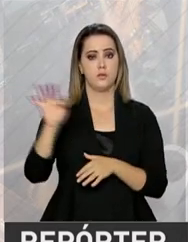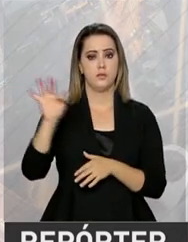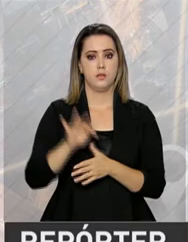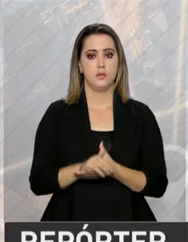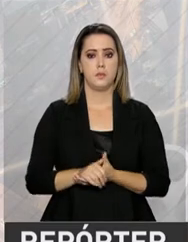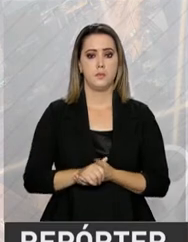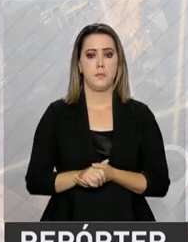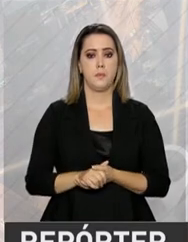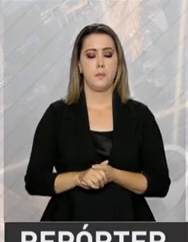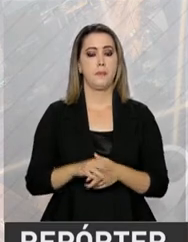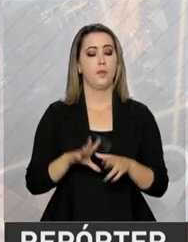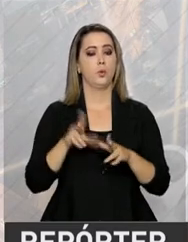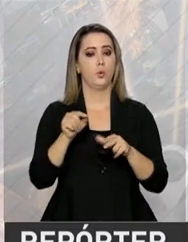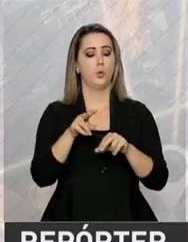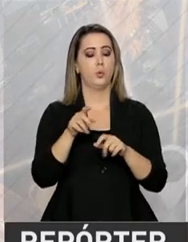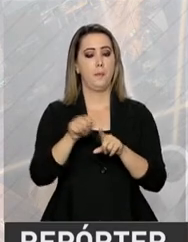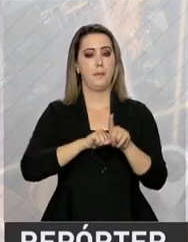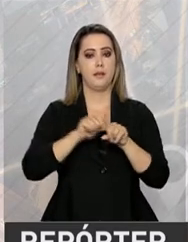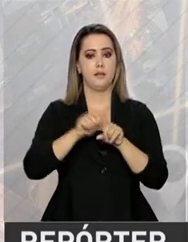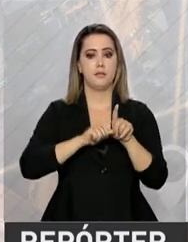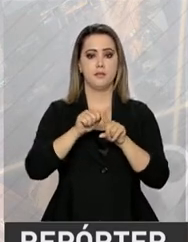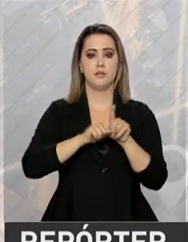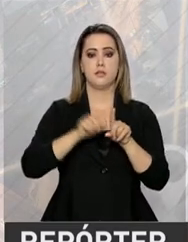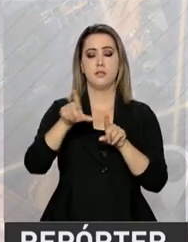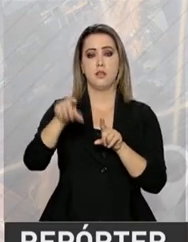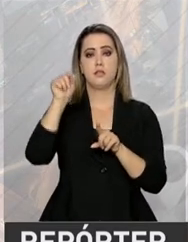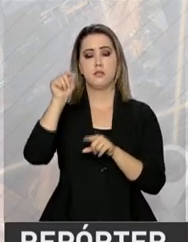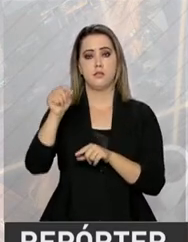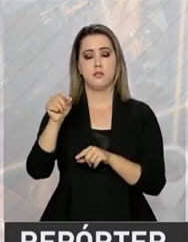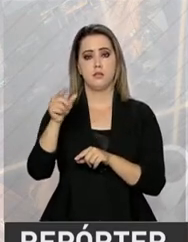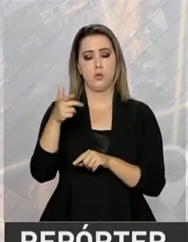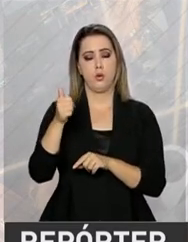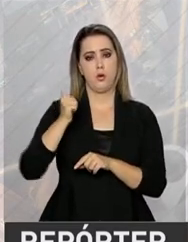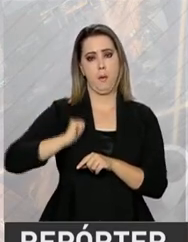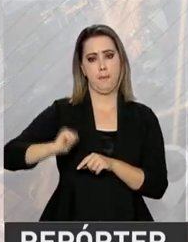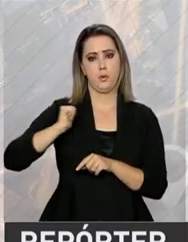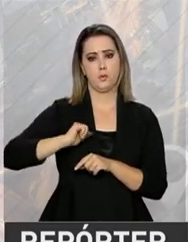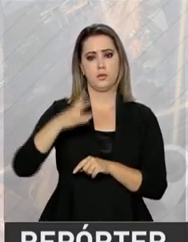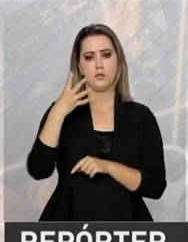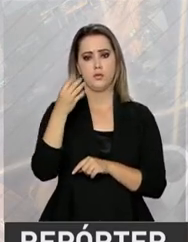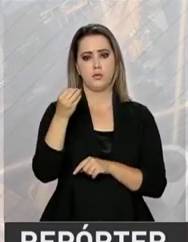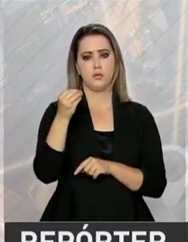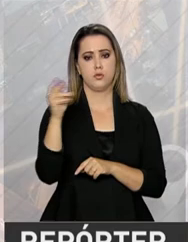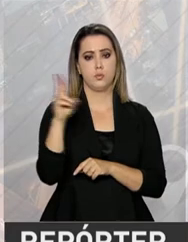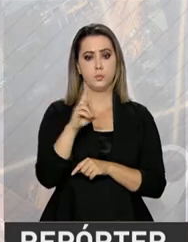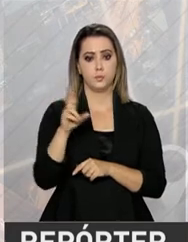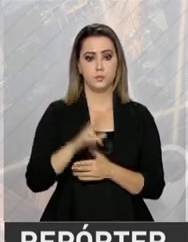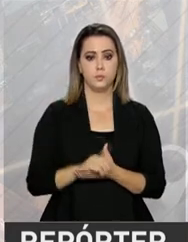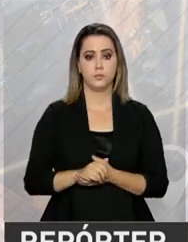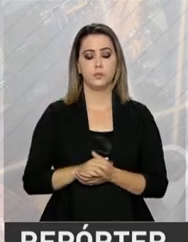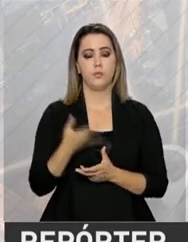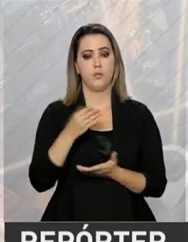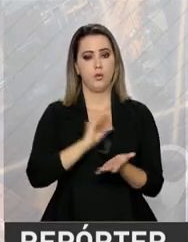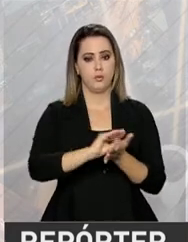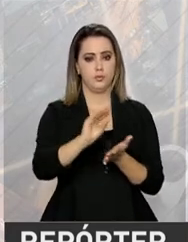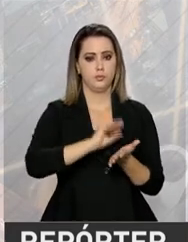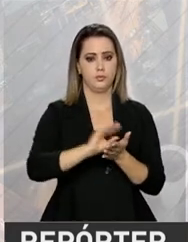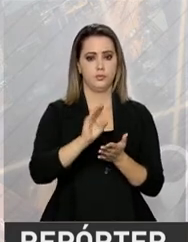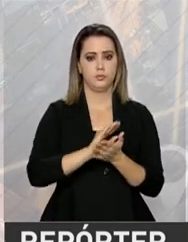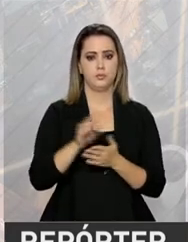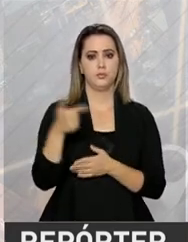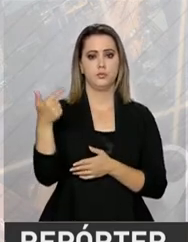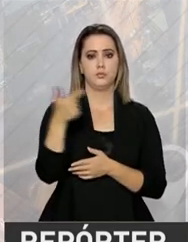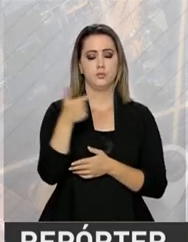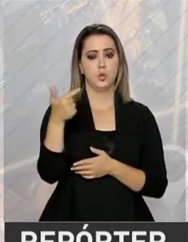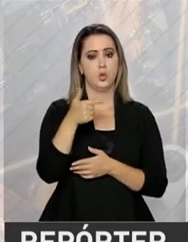por mês os alunos selecionados vão receber uma bolsa de 400 reais o investimento é de